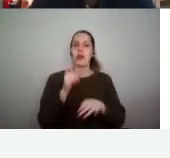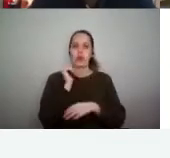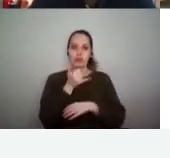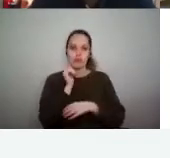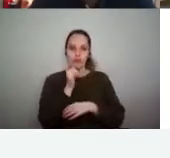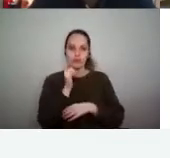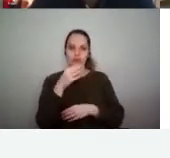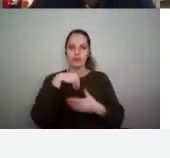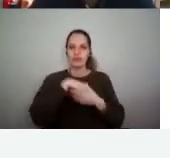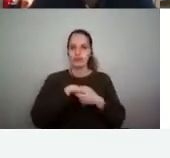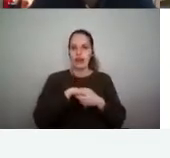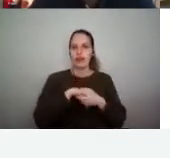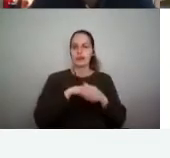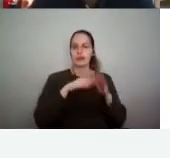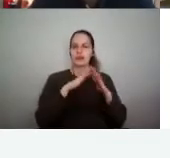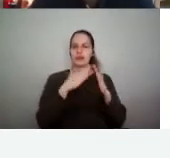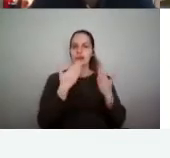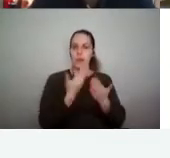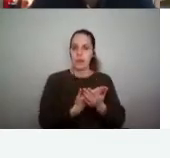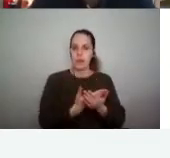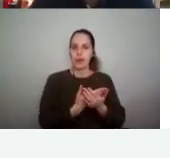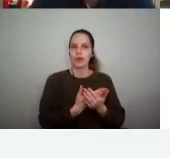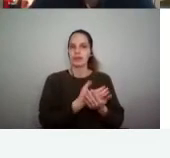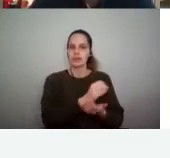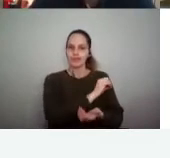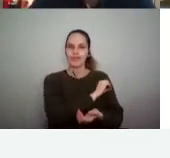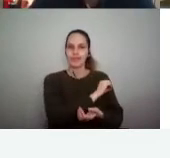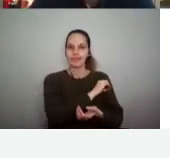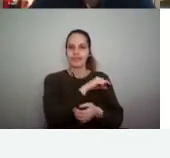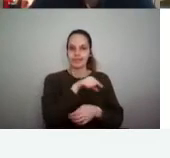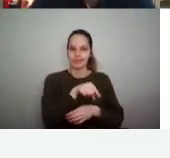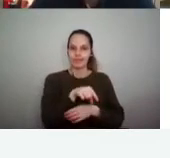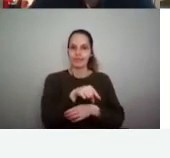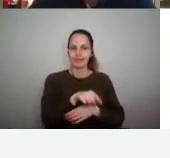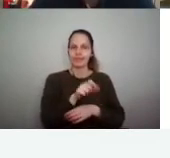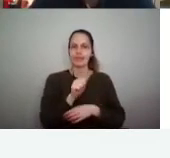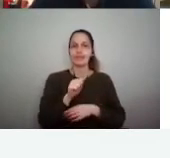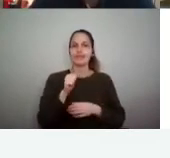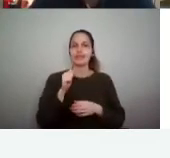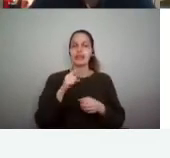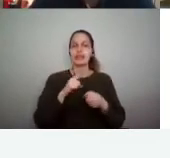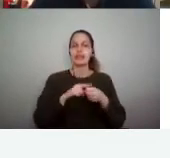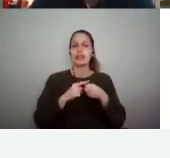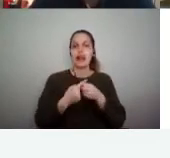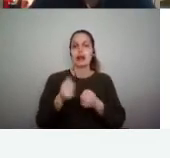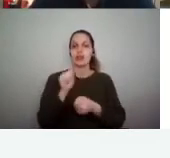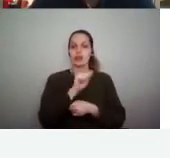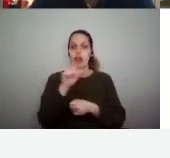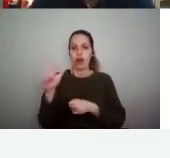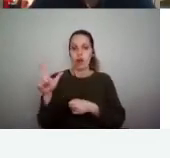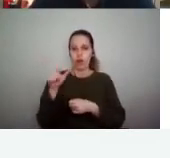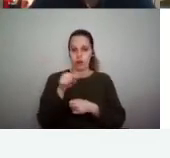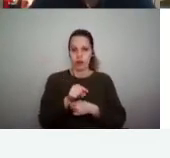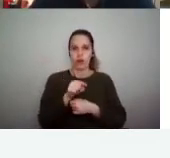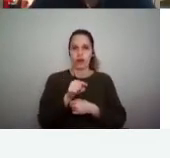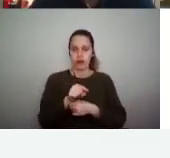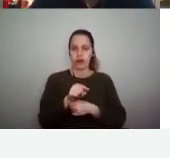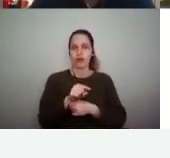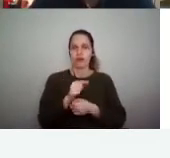que minha mãe tinha em Alvorada, que foi meu grande laboratório para me encontrar com o outro dentro da educação